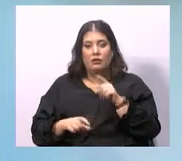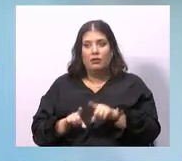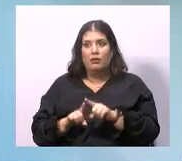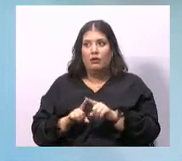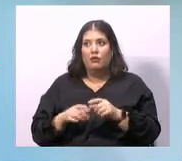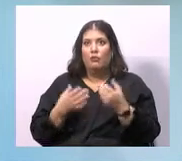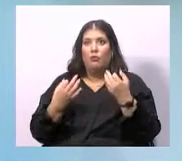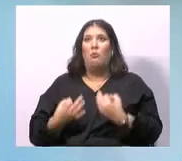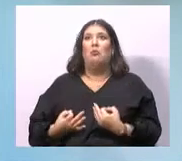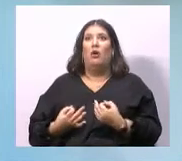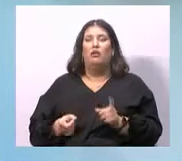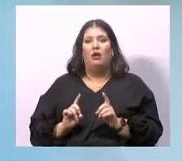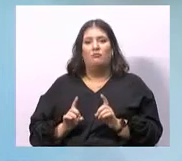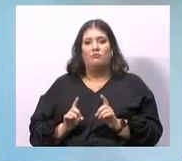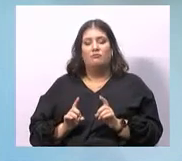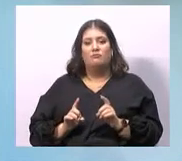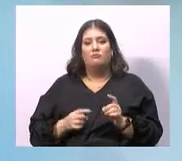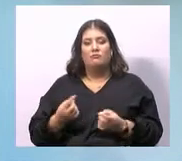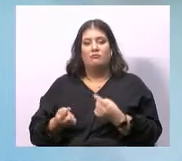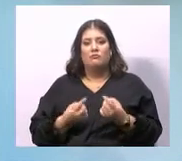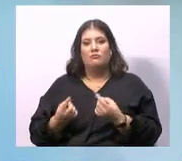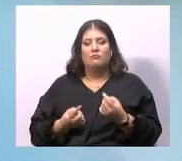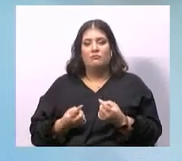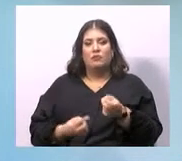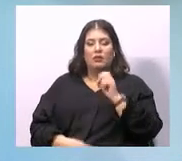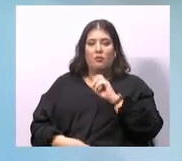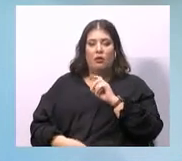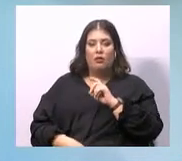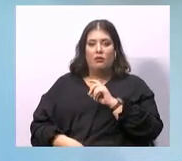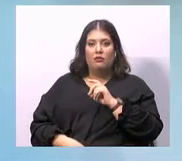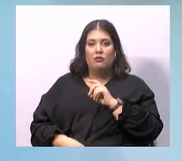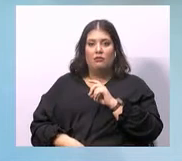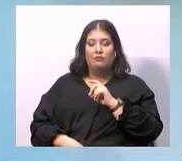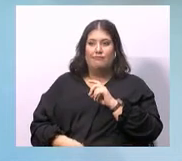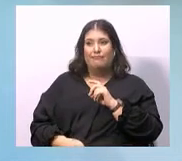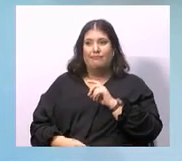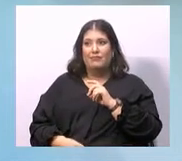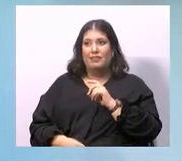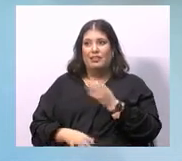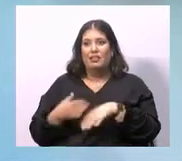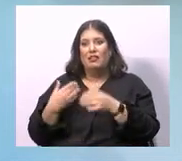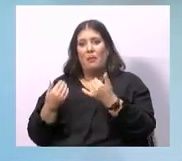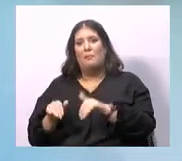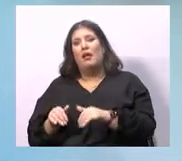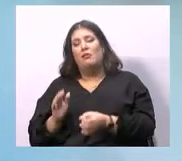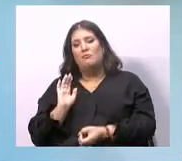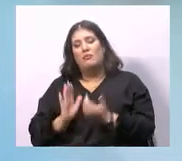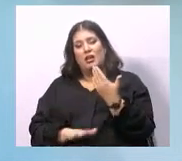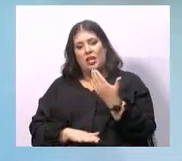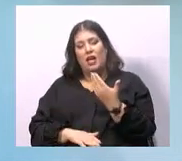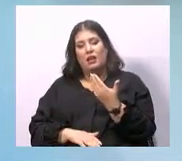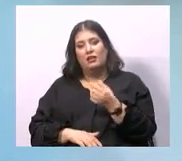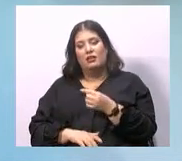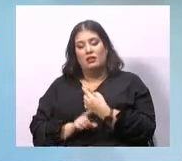mais eficaz. E muitas das vezes até pode ser, eventualmente, contraproducente. Porque podemos estar a criar